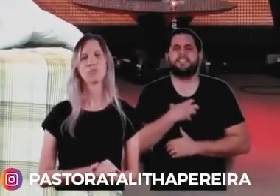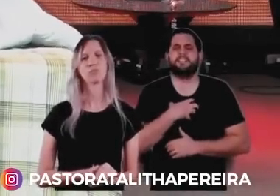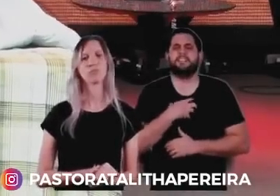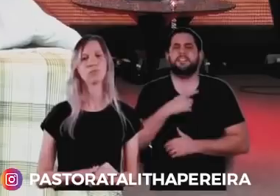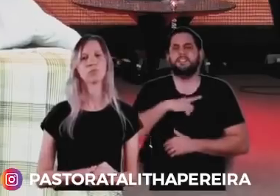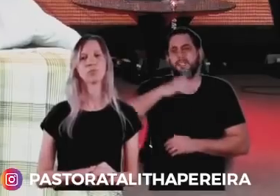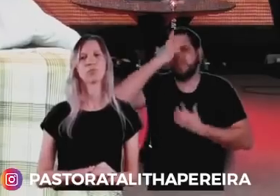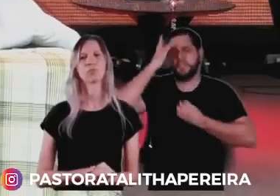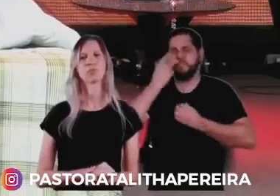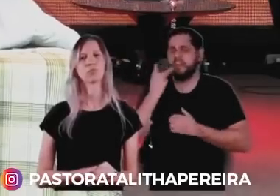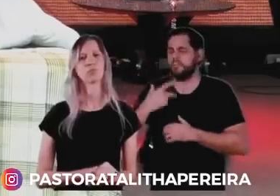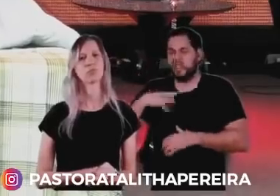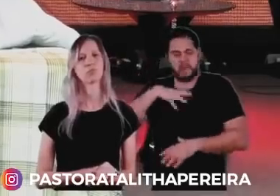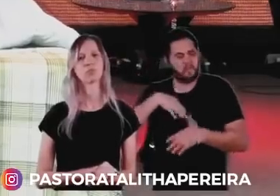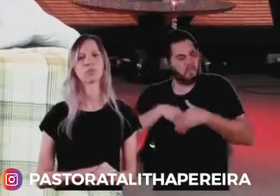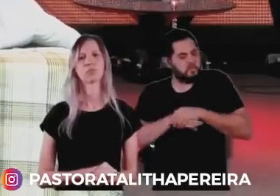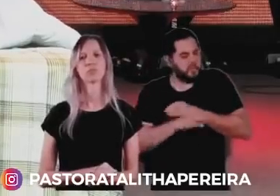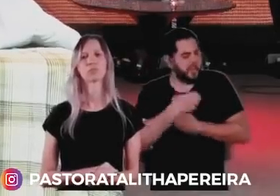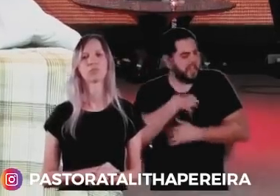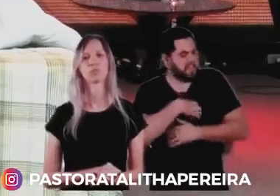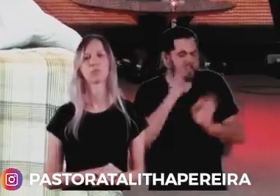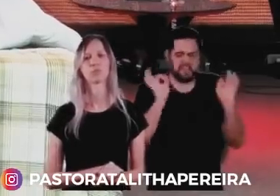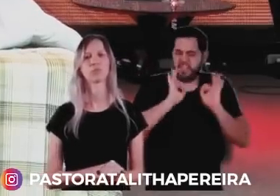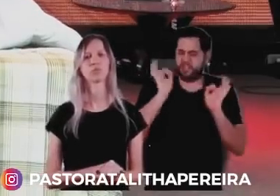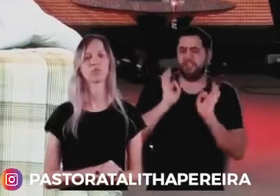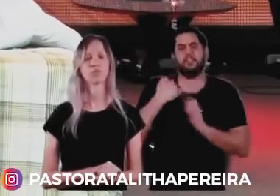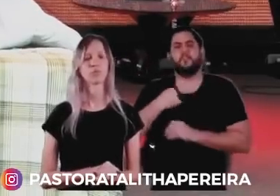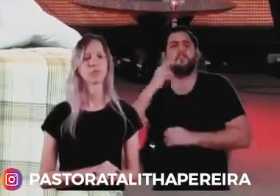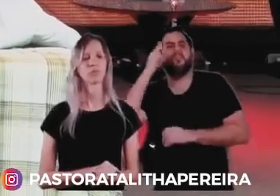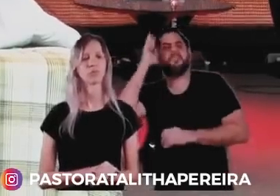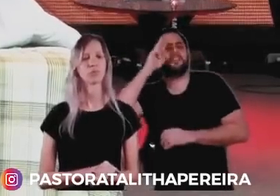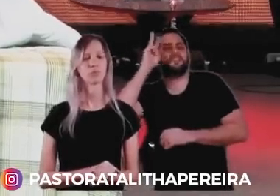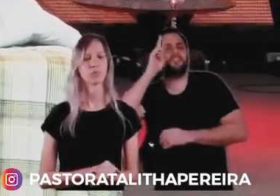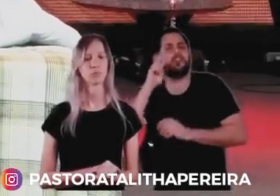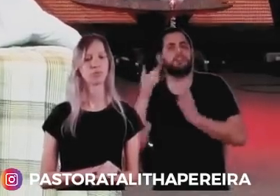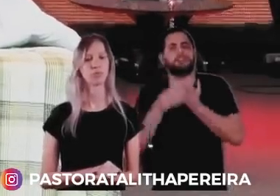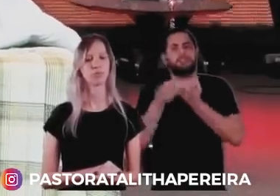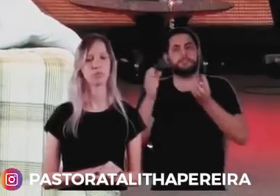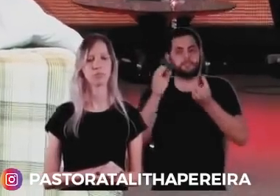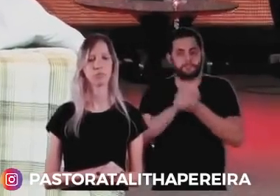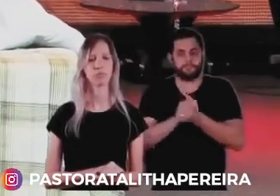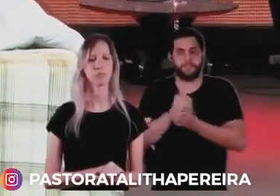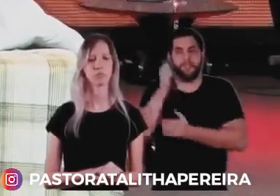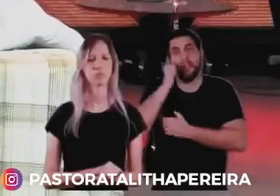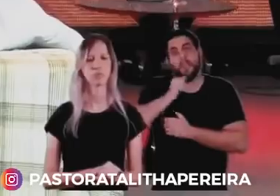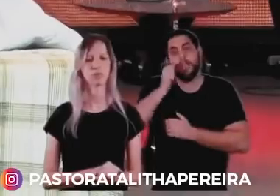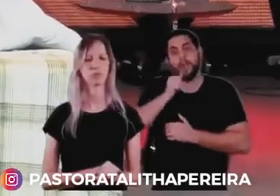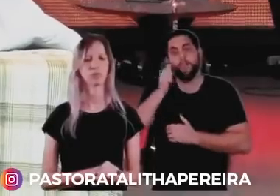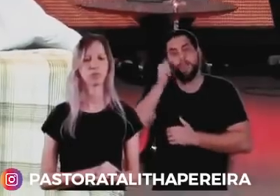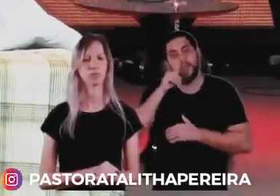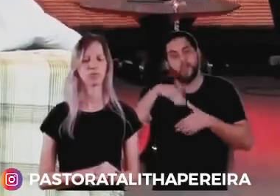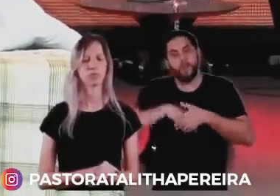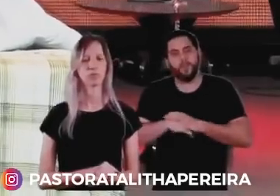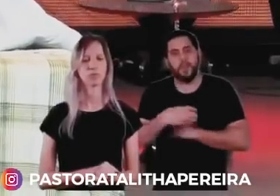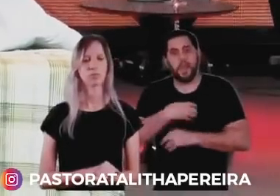que diz, ah, eu não guardo rancor, não. Eu conheço a história de uma pessoa, de um casal, que a mulher guardou o